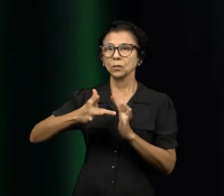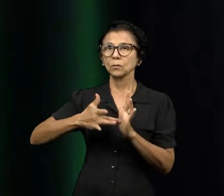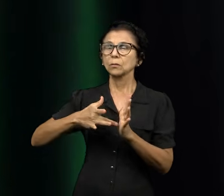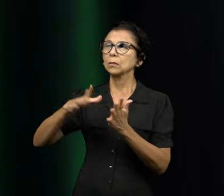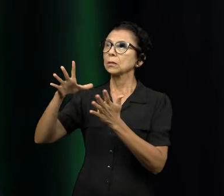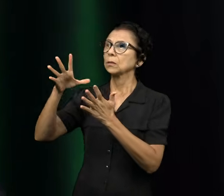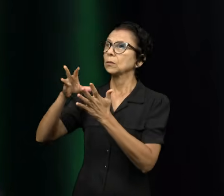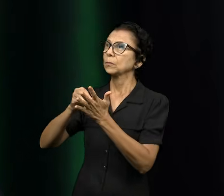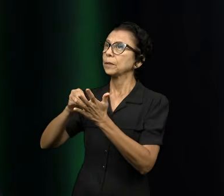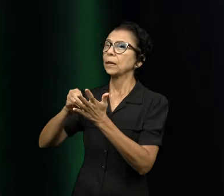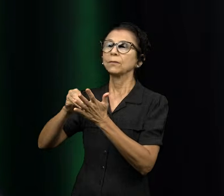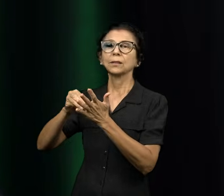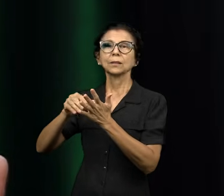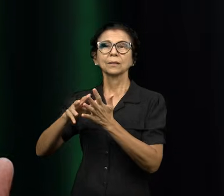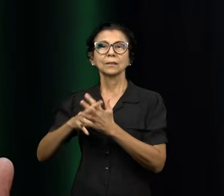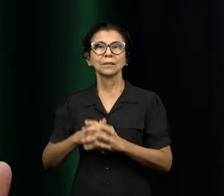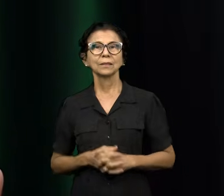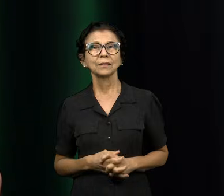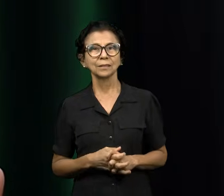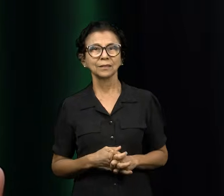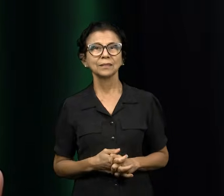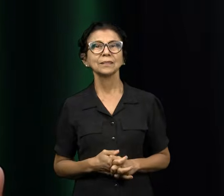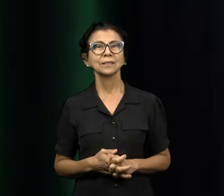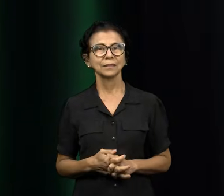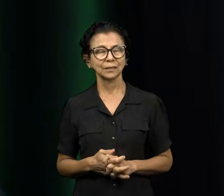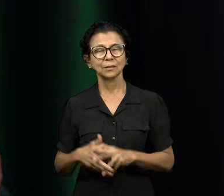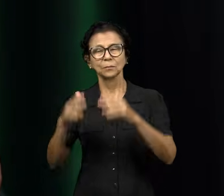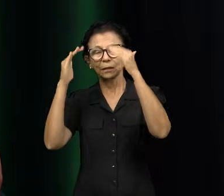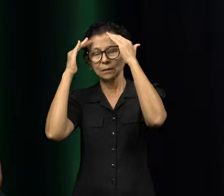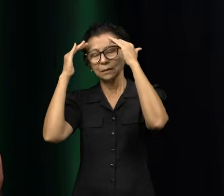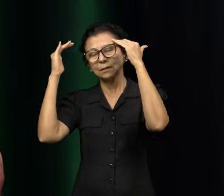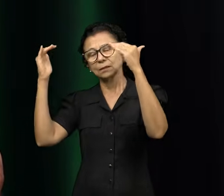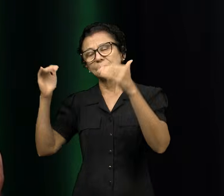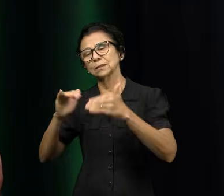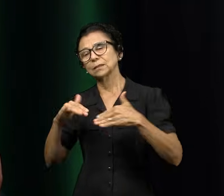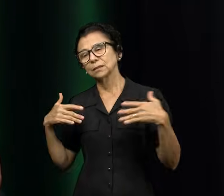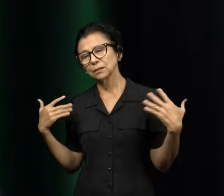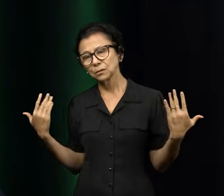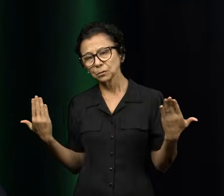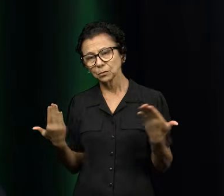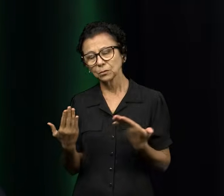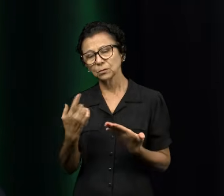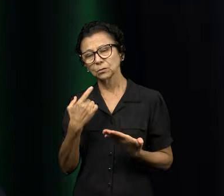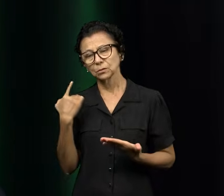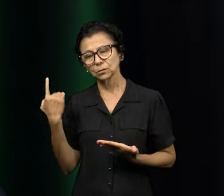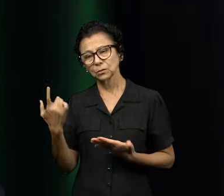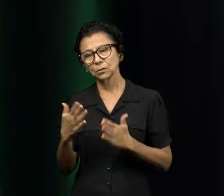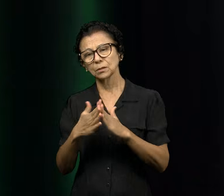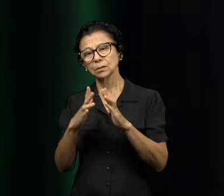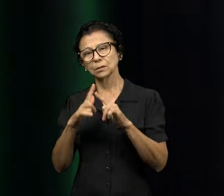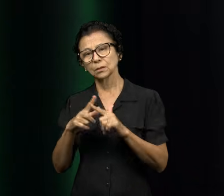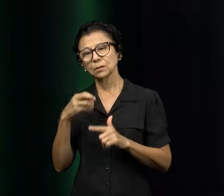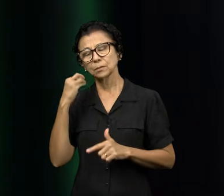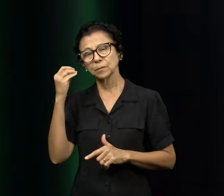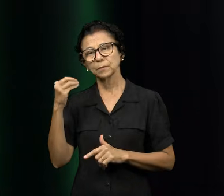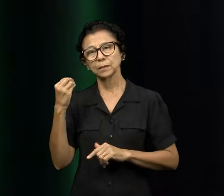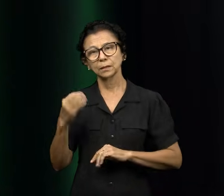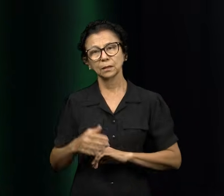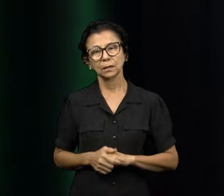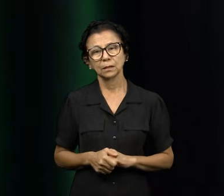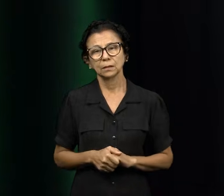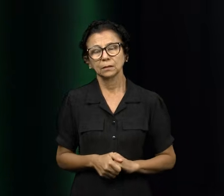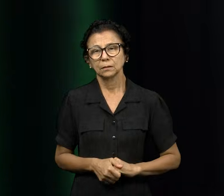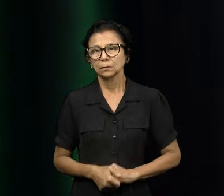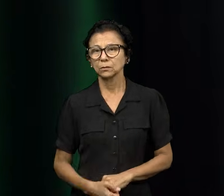Então, os homens não entenderam, assim também como hoje a igreja, nós vivemos uma experiência de sermos um